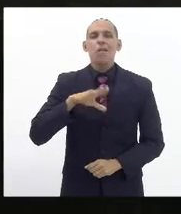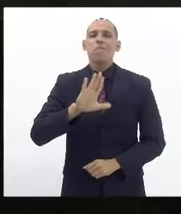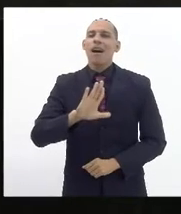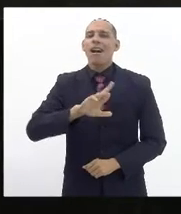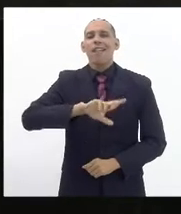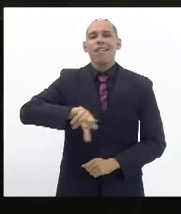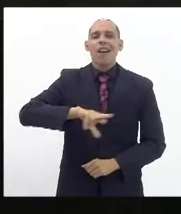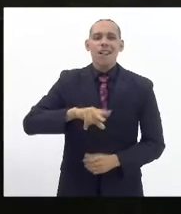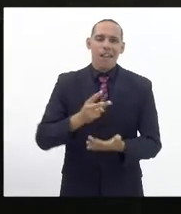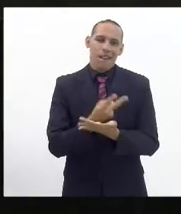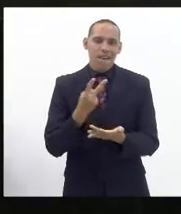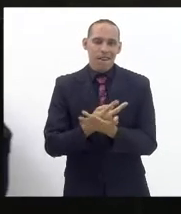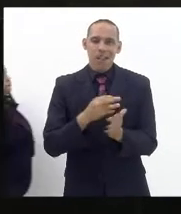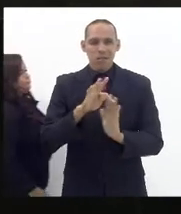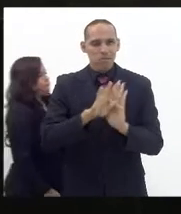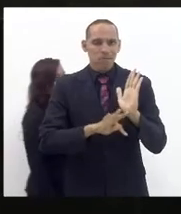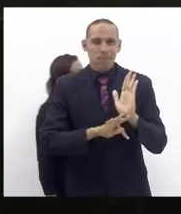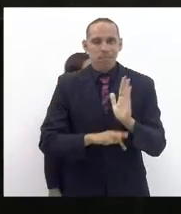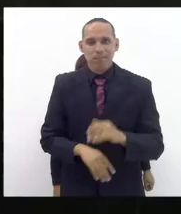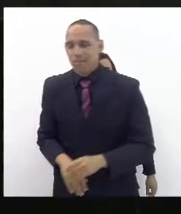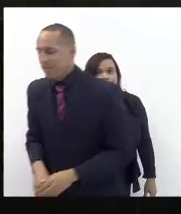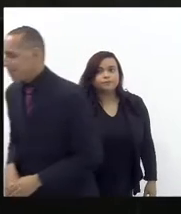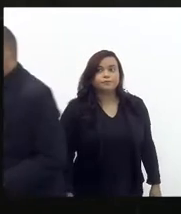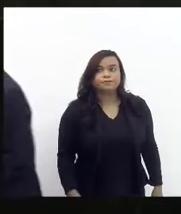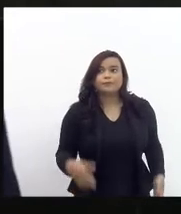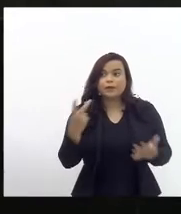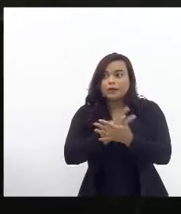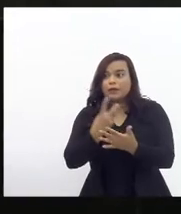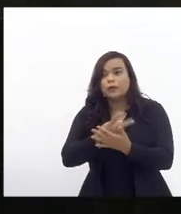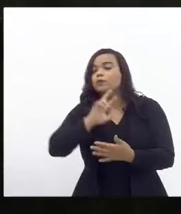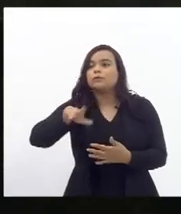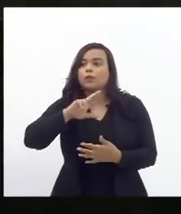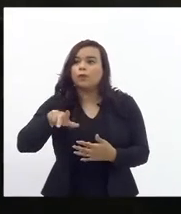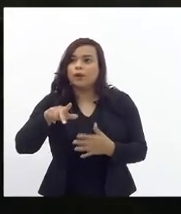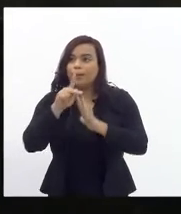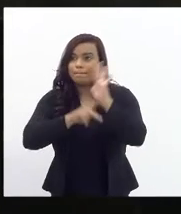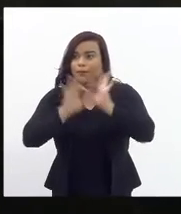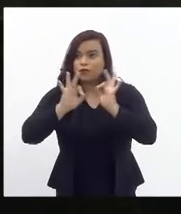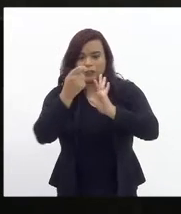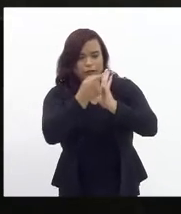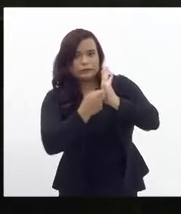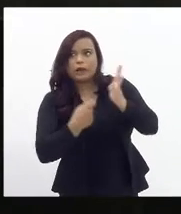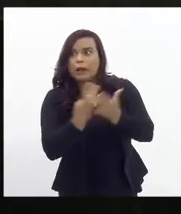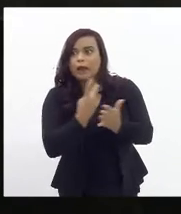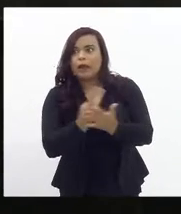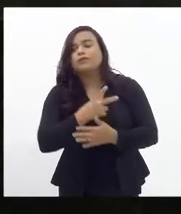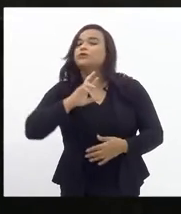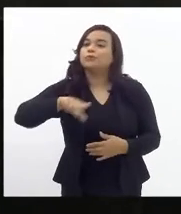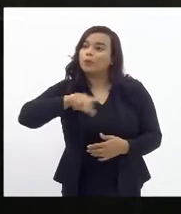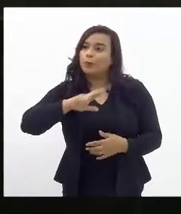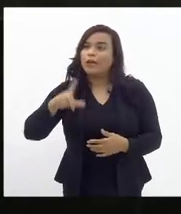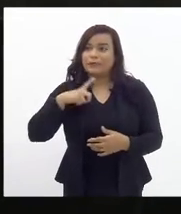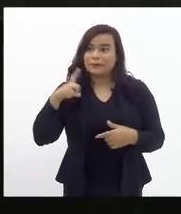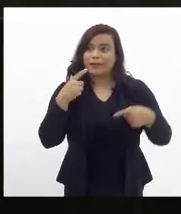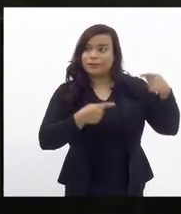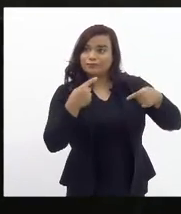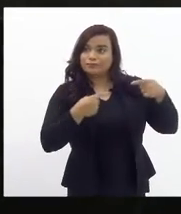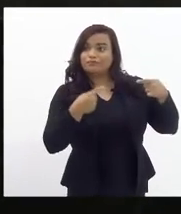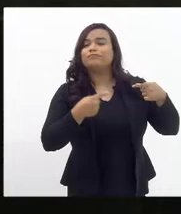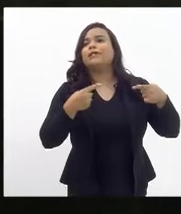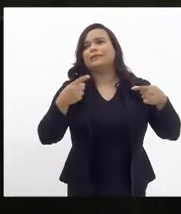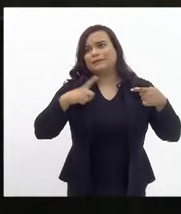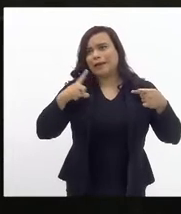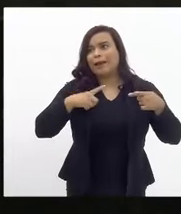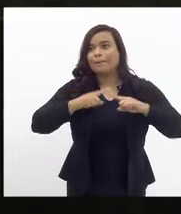é um erro de redação, não é um projeto mal escrito. Há um debate político aí e a necessidade